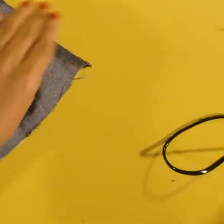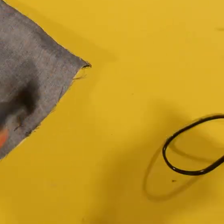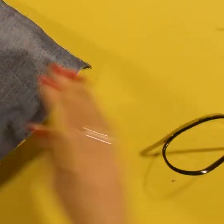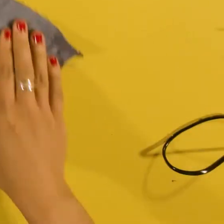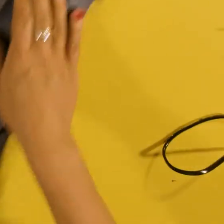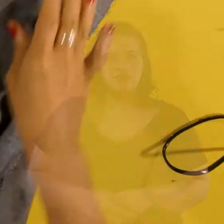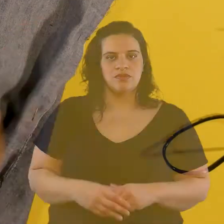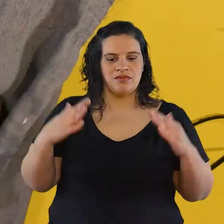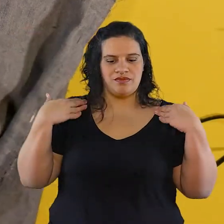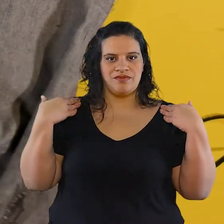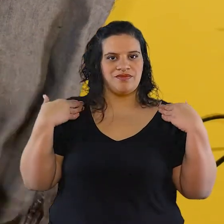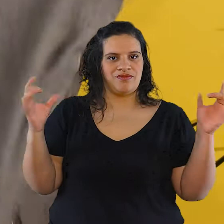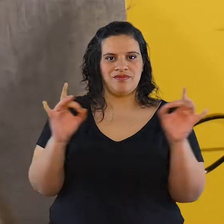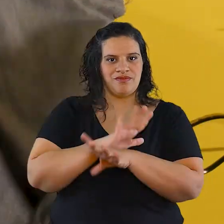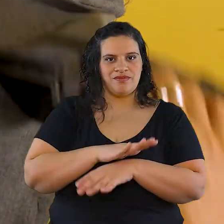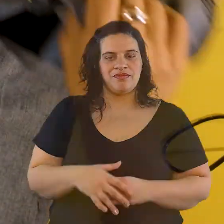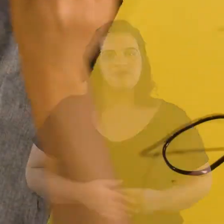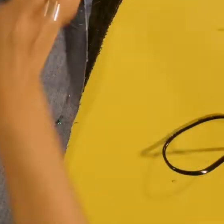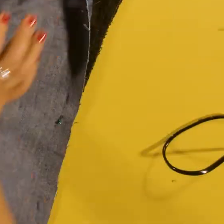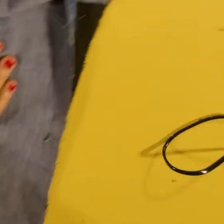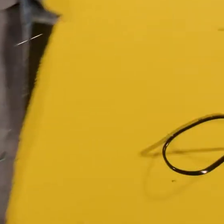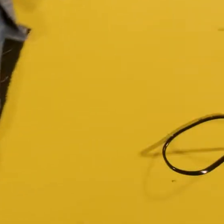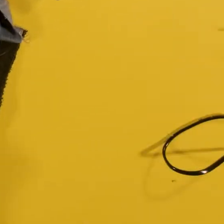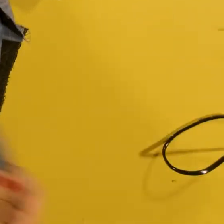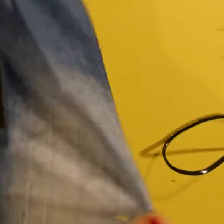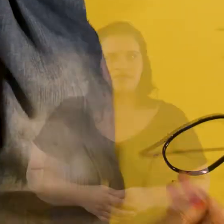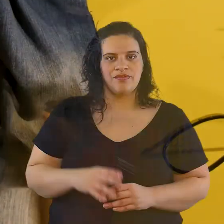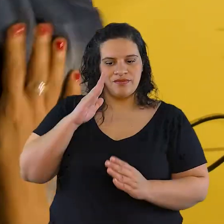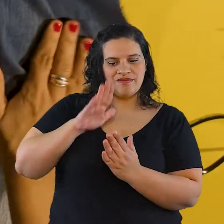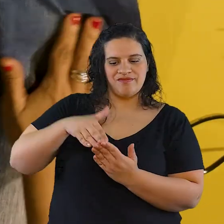Corta bem. Aí aqui então, os ombros.